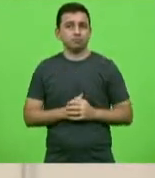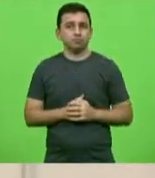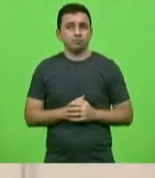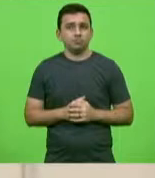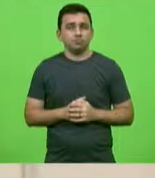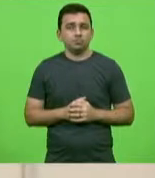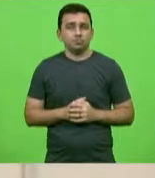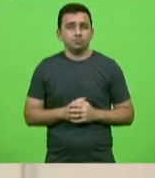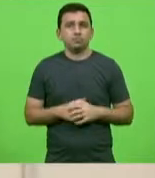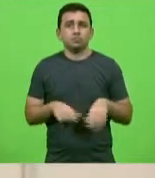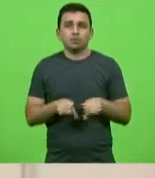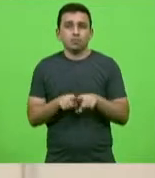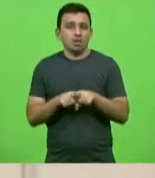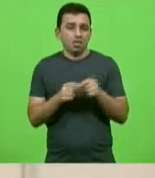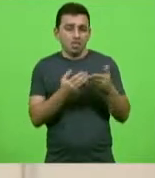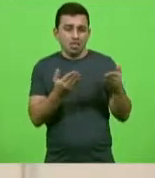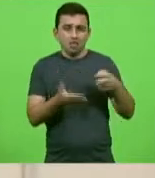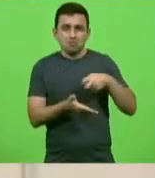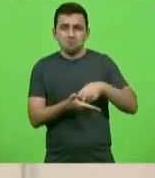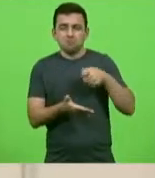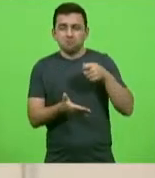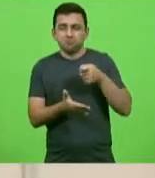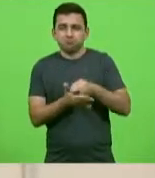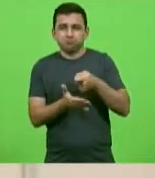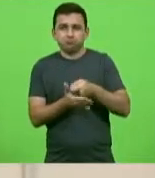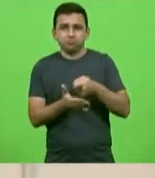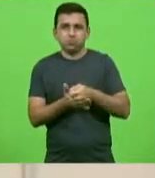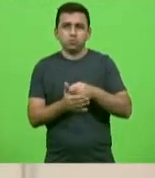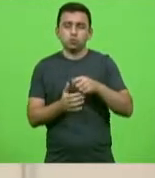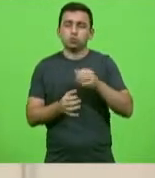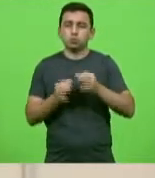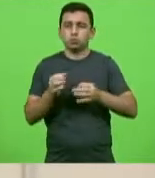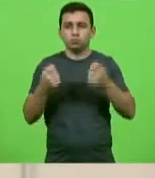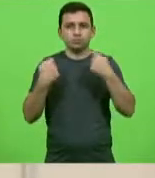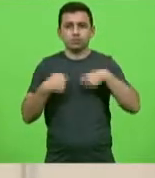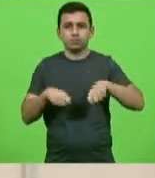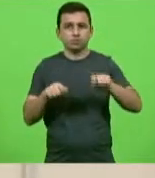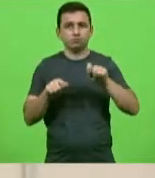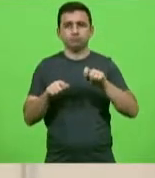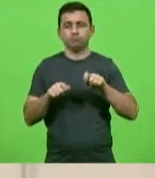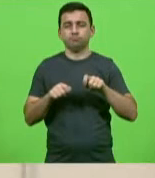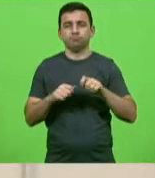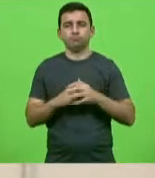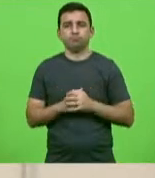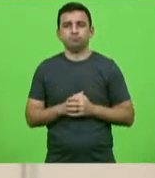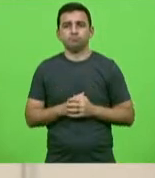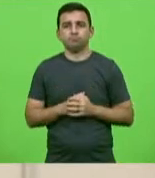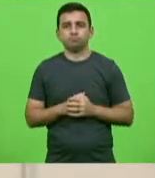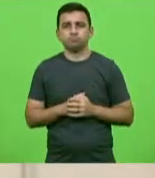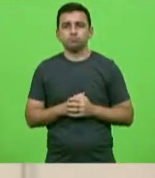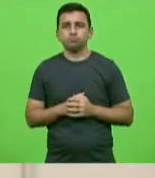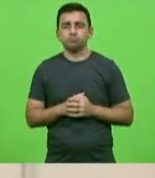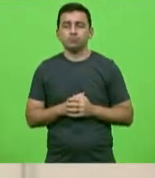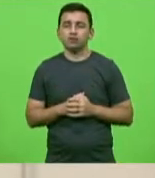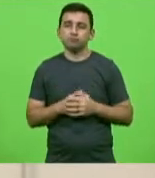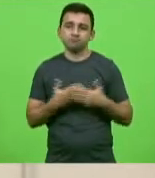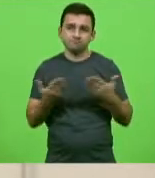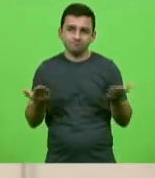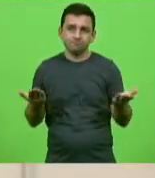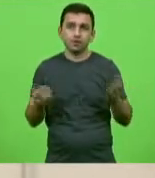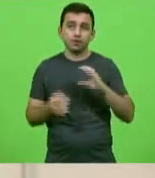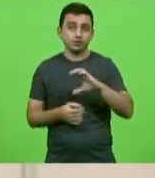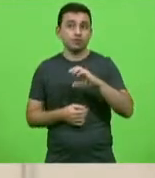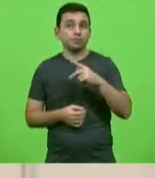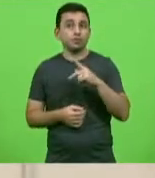quais não tinha o dever jurídico de prestar. Por sobre isto, é inegável que a